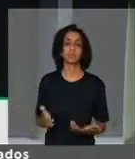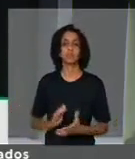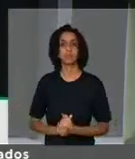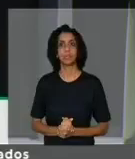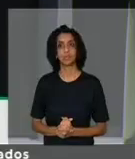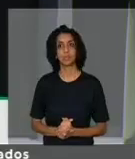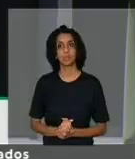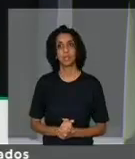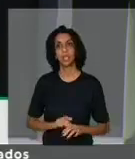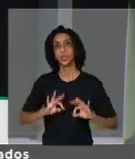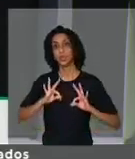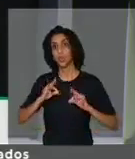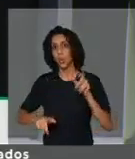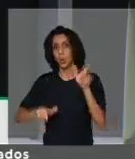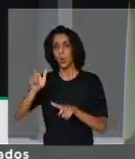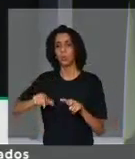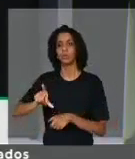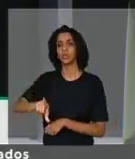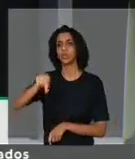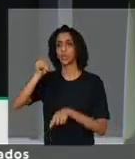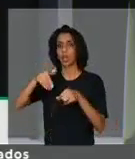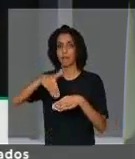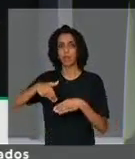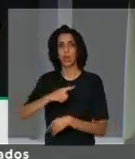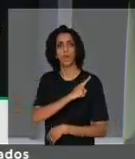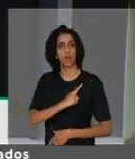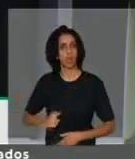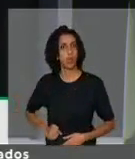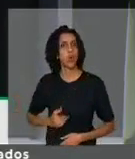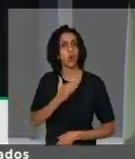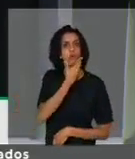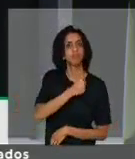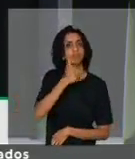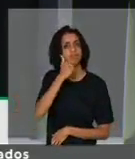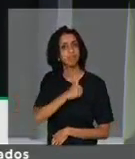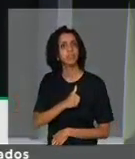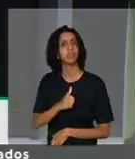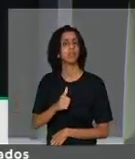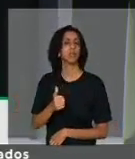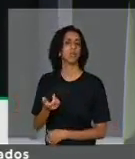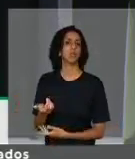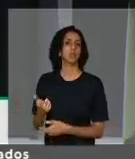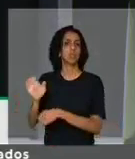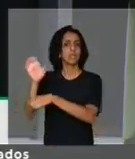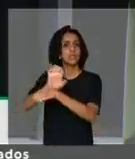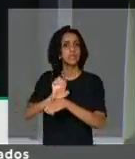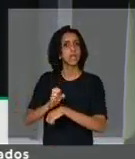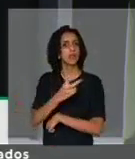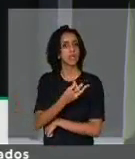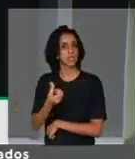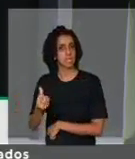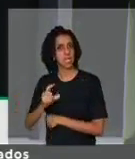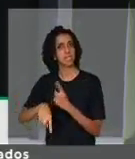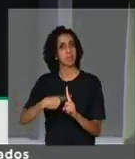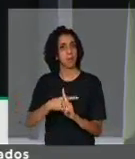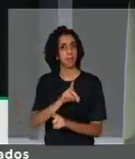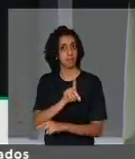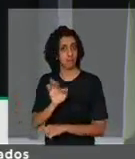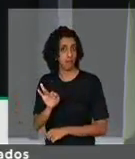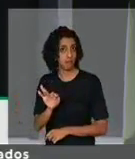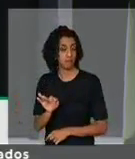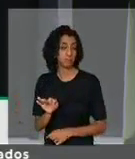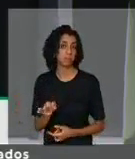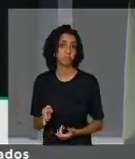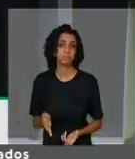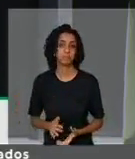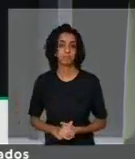escolher todos os governadores e governadoras dos nossos 26 estados e do Distrito